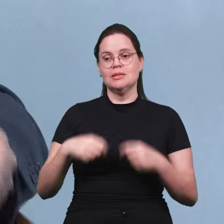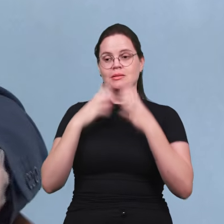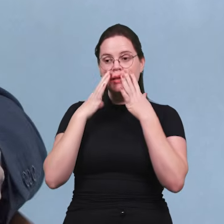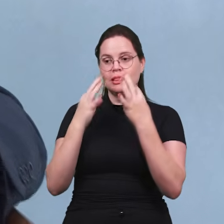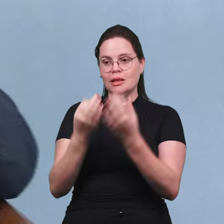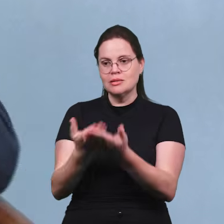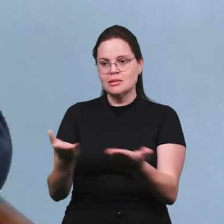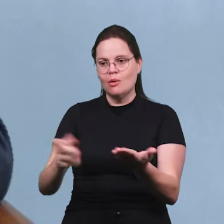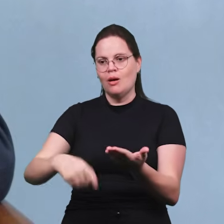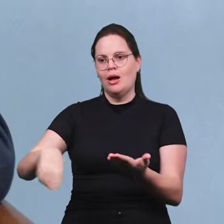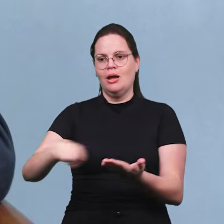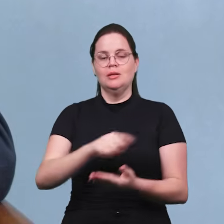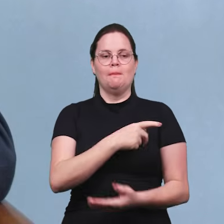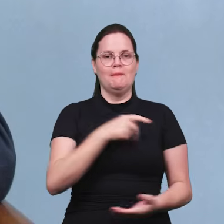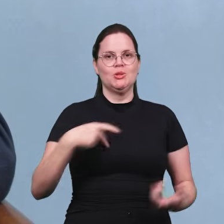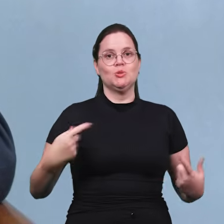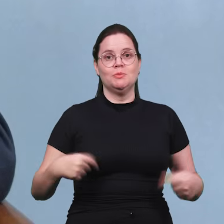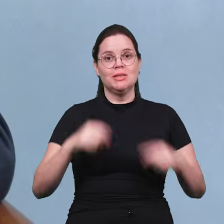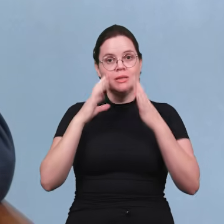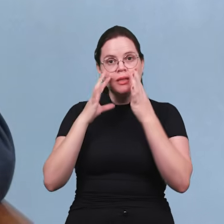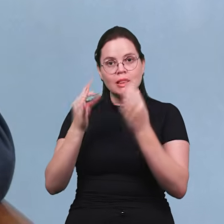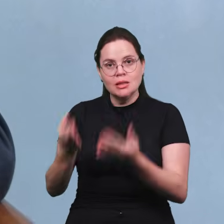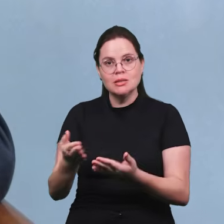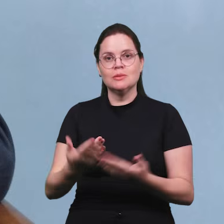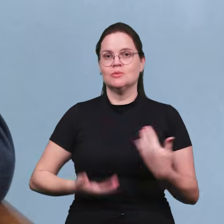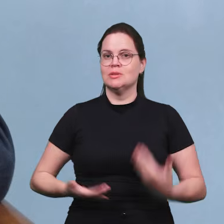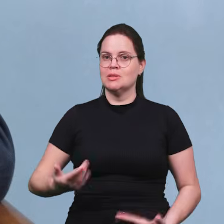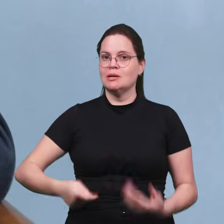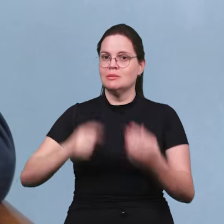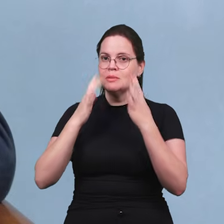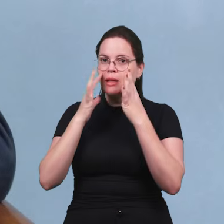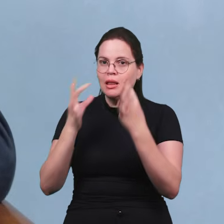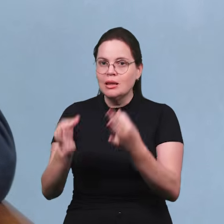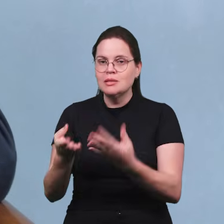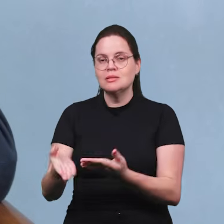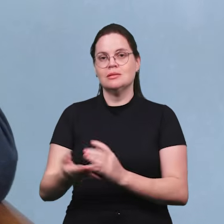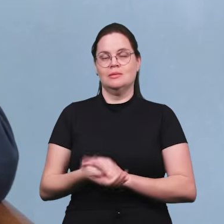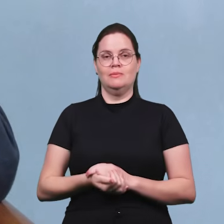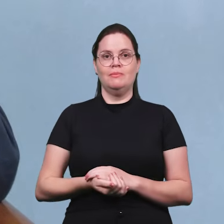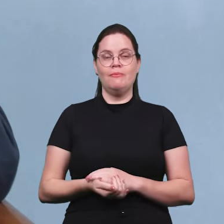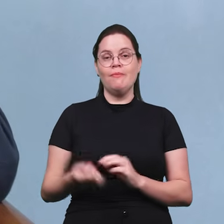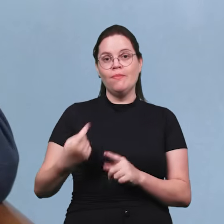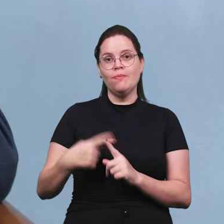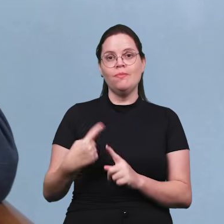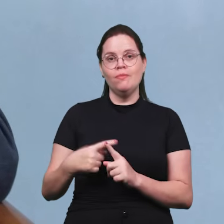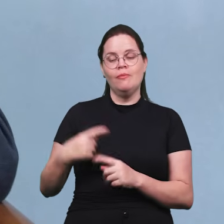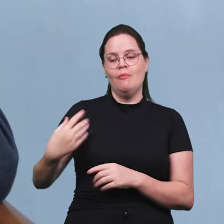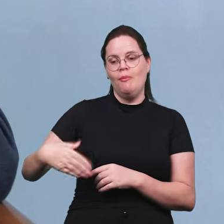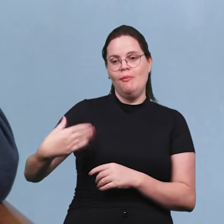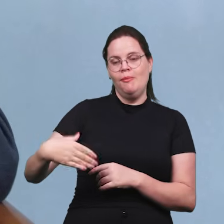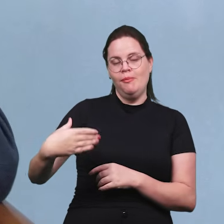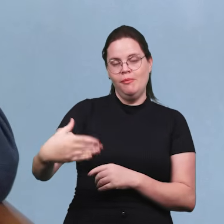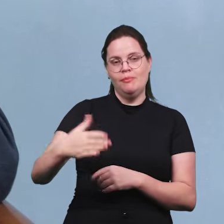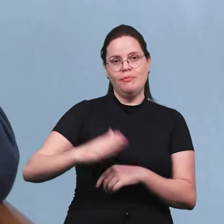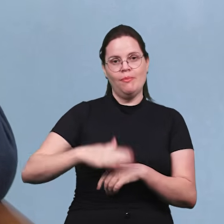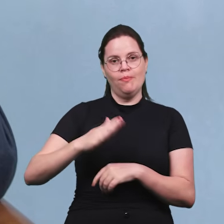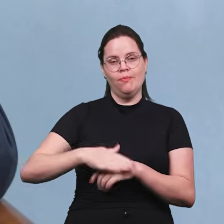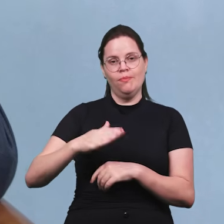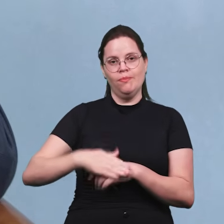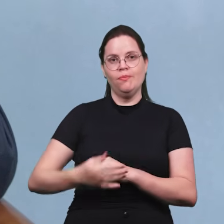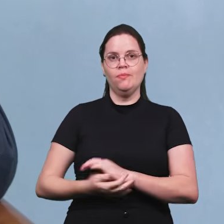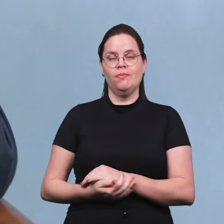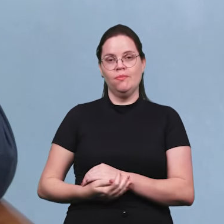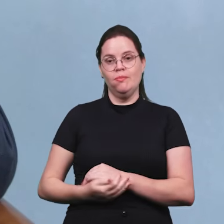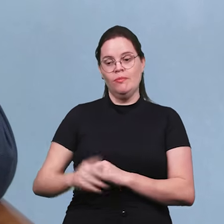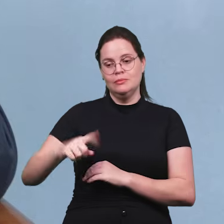dos pastores, dos irmãos na igreja, porque a população, cada dia que está crescendo mais e mais. E daqui a pouco